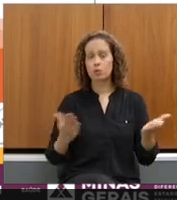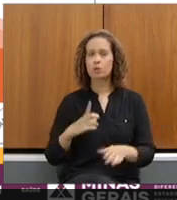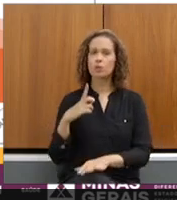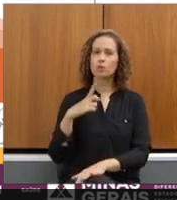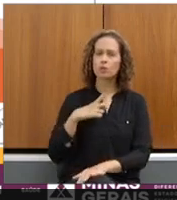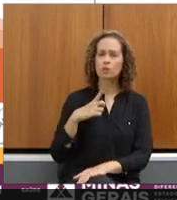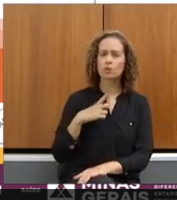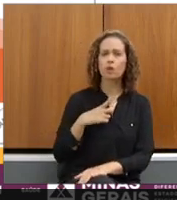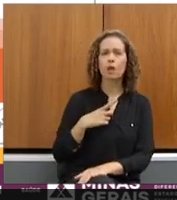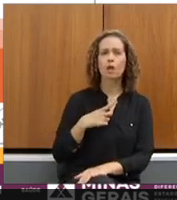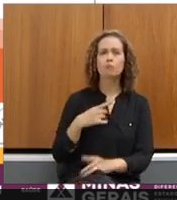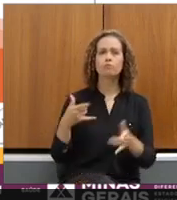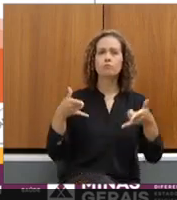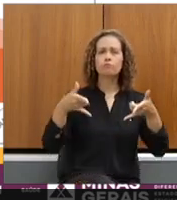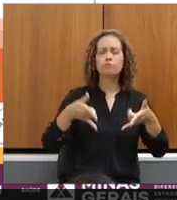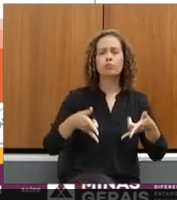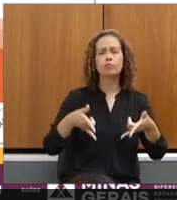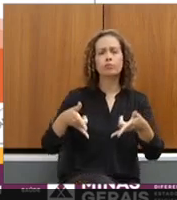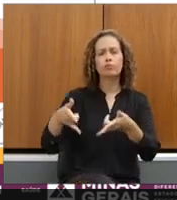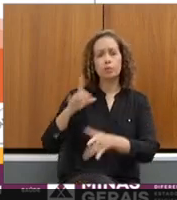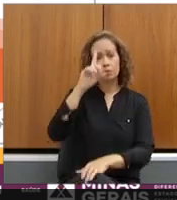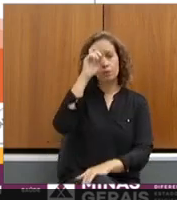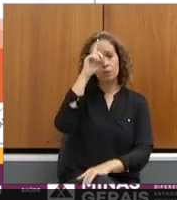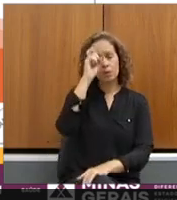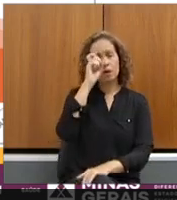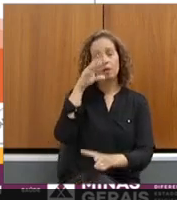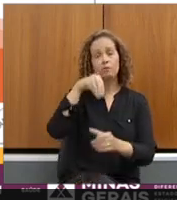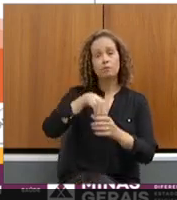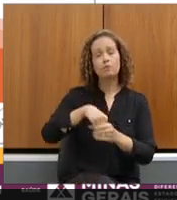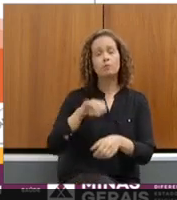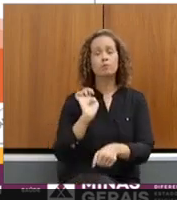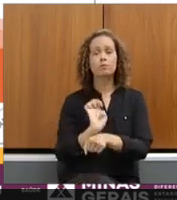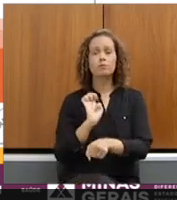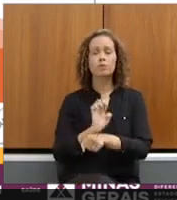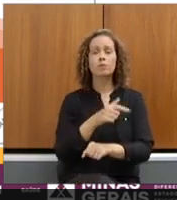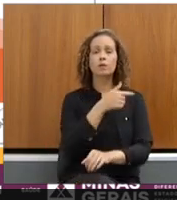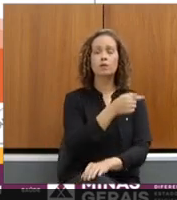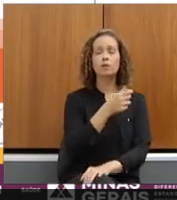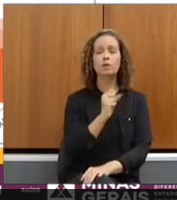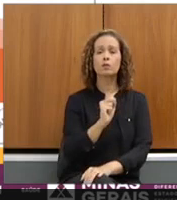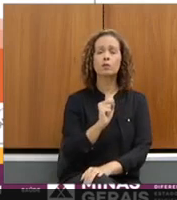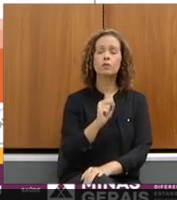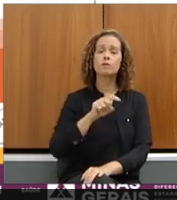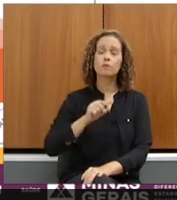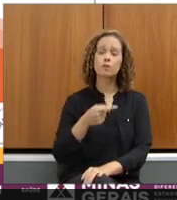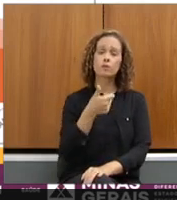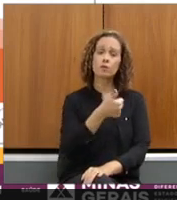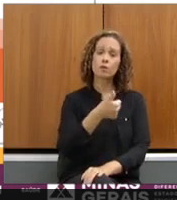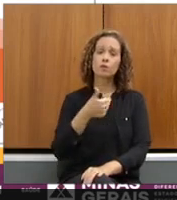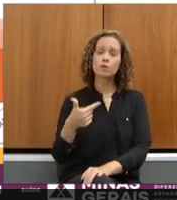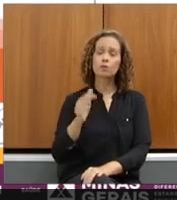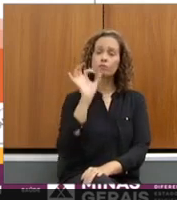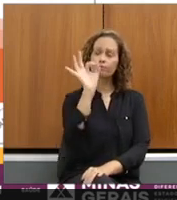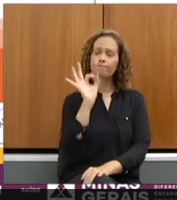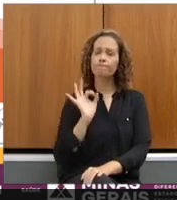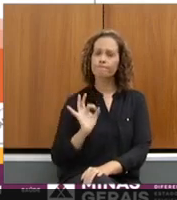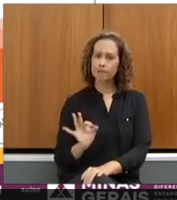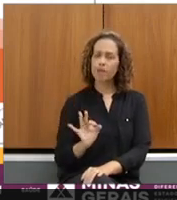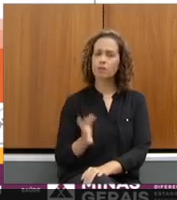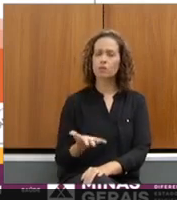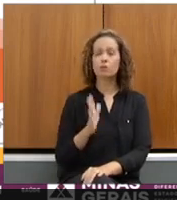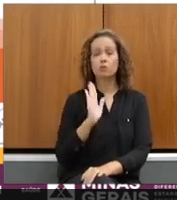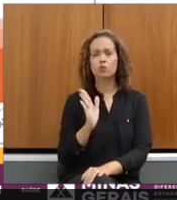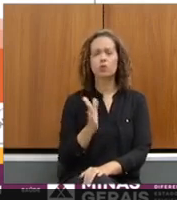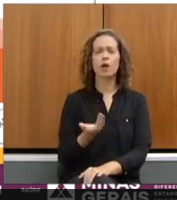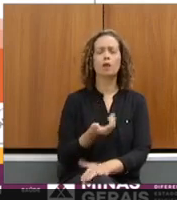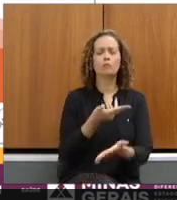ocupação de leitos no estado de Minas Gerais de 78,2 se por cento essa ocupação ainda é